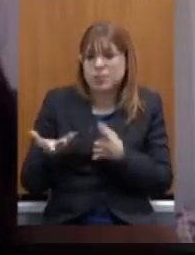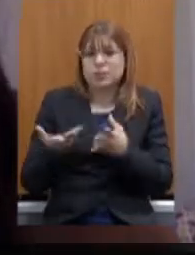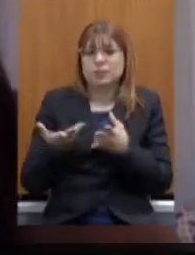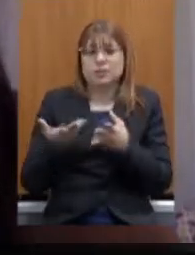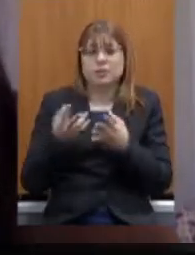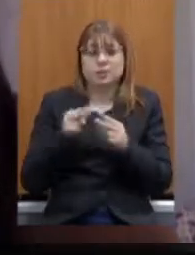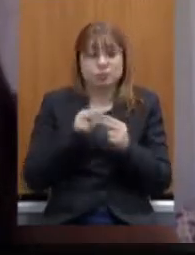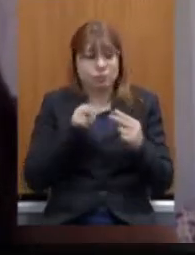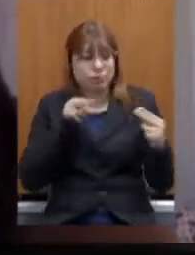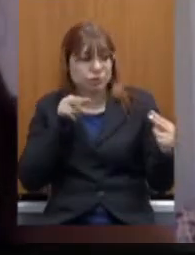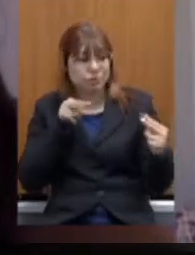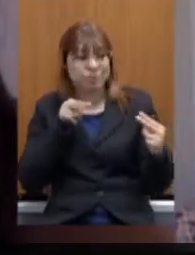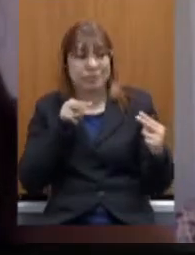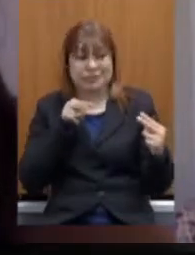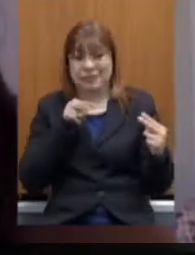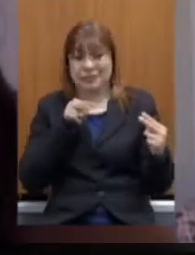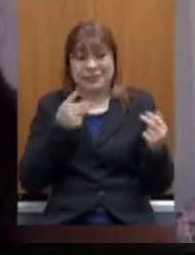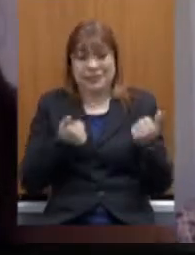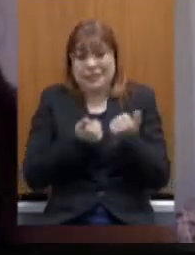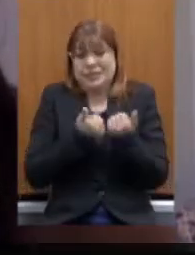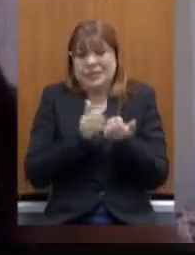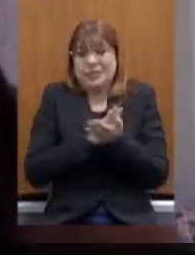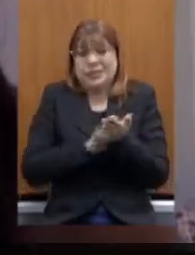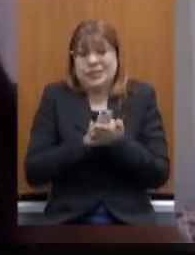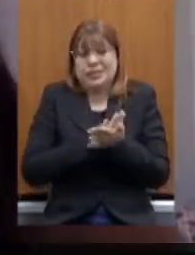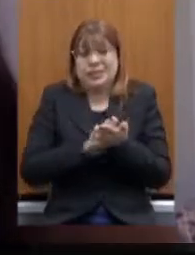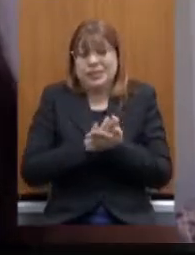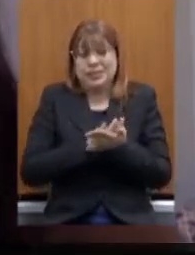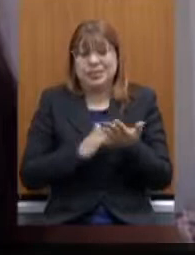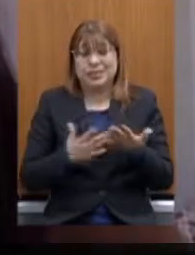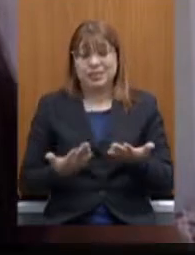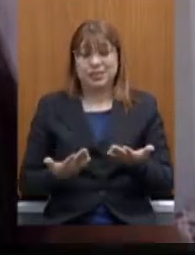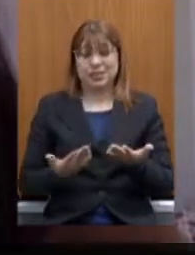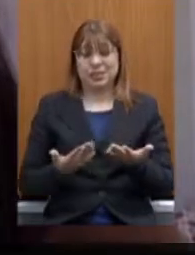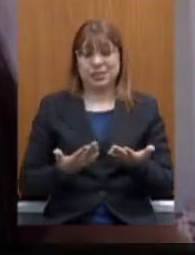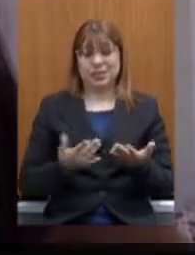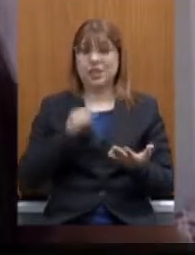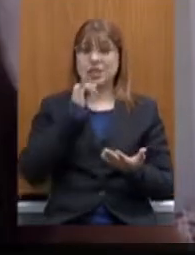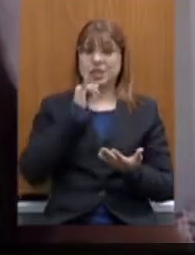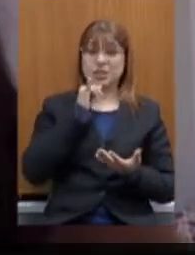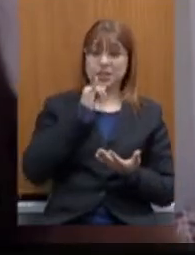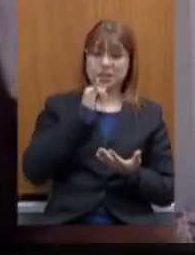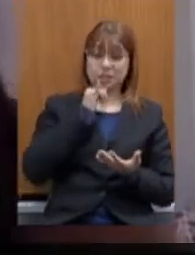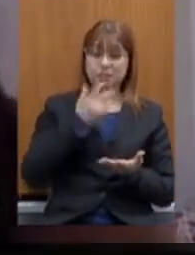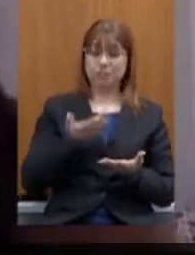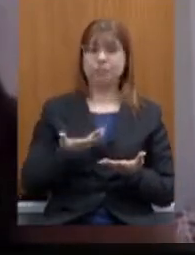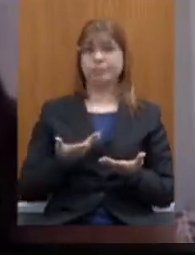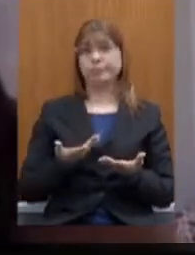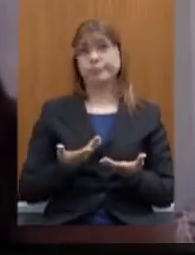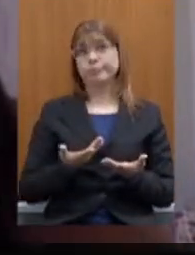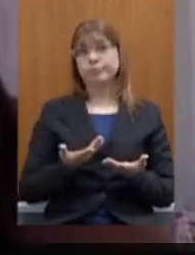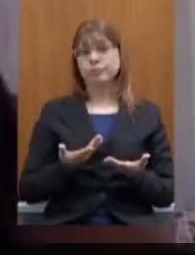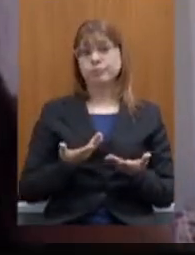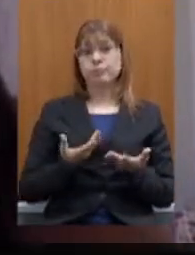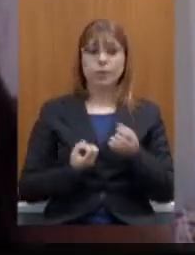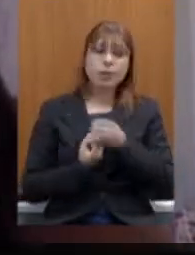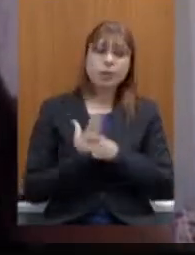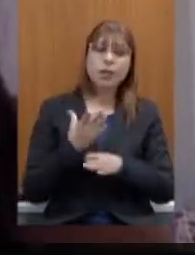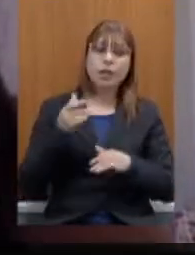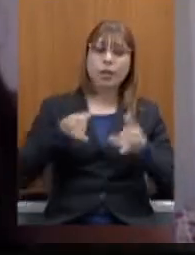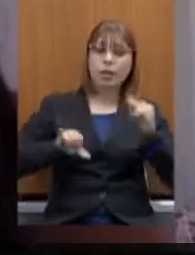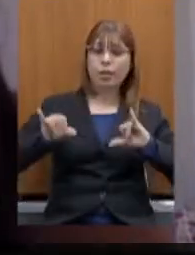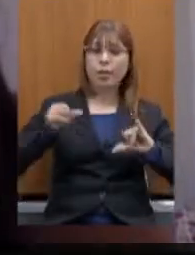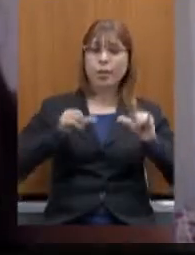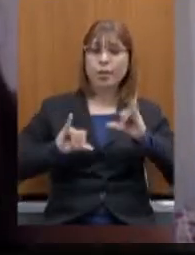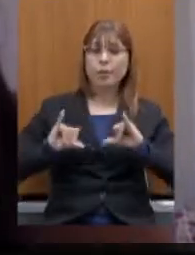forma remota sem apoio por exemplo instalando nestas condições um laboratório